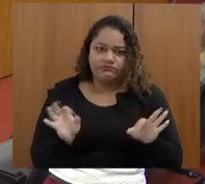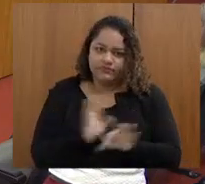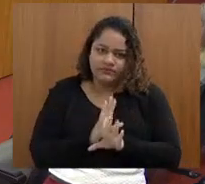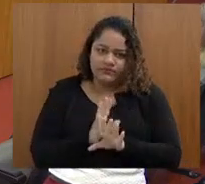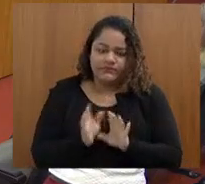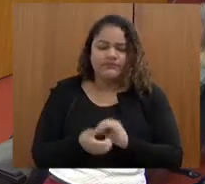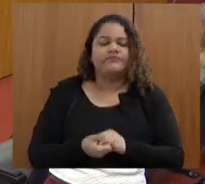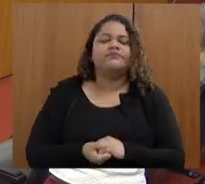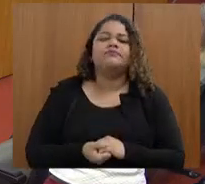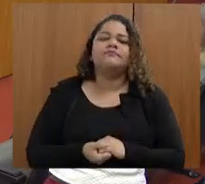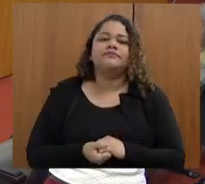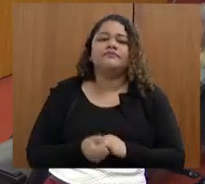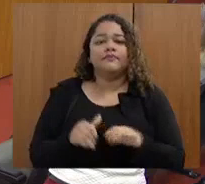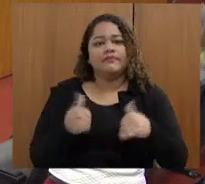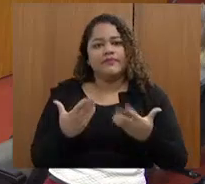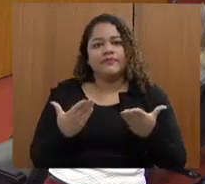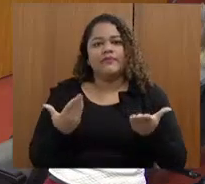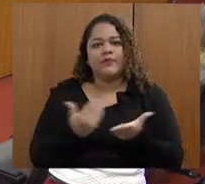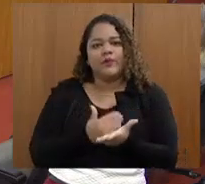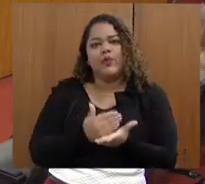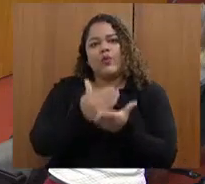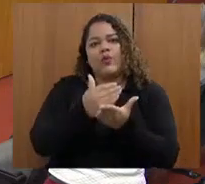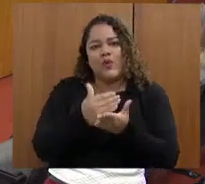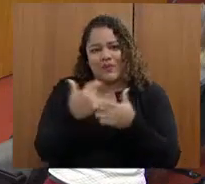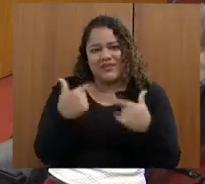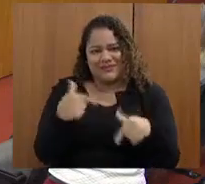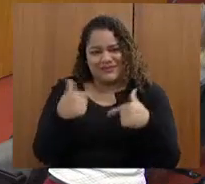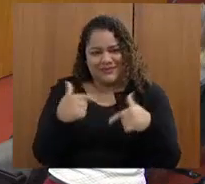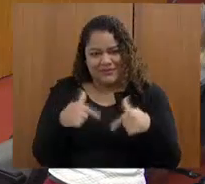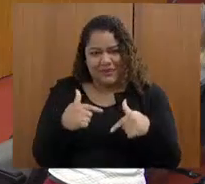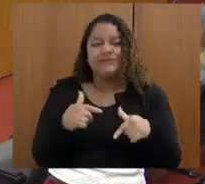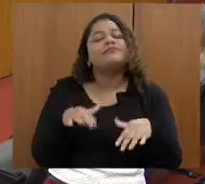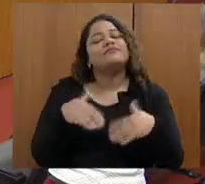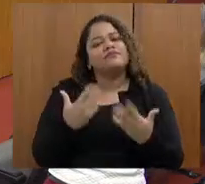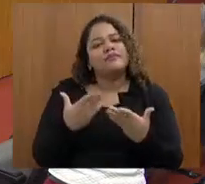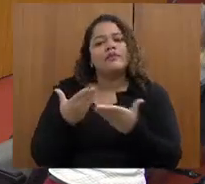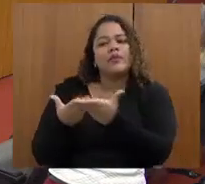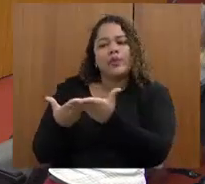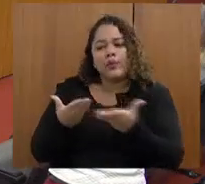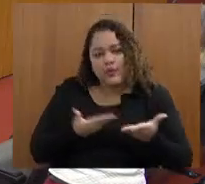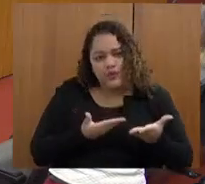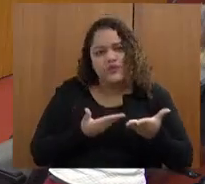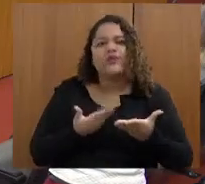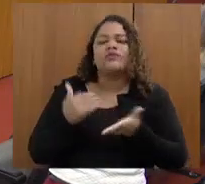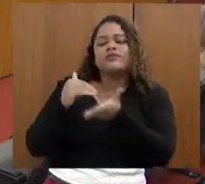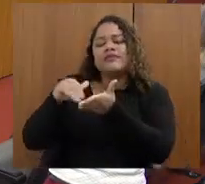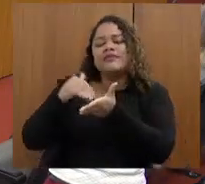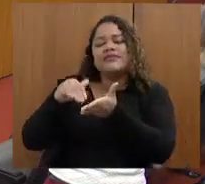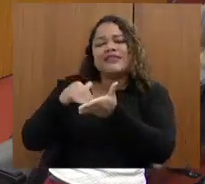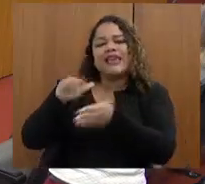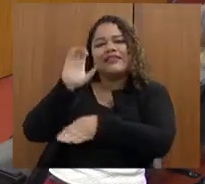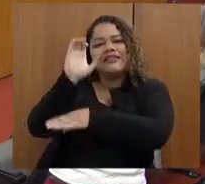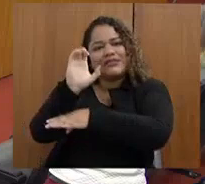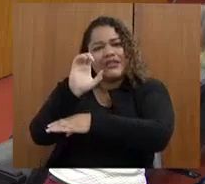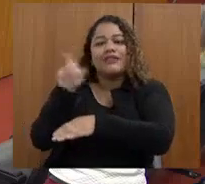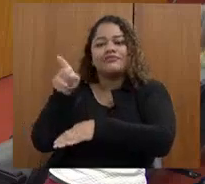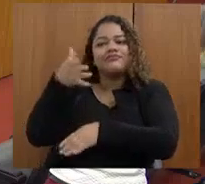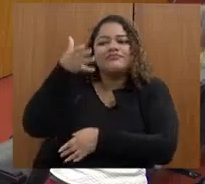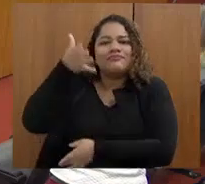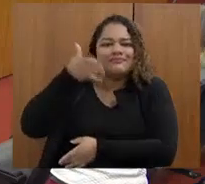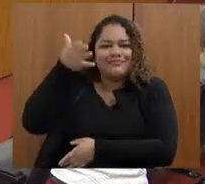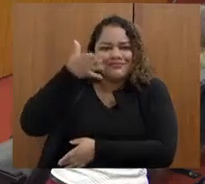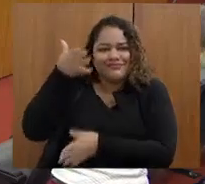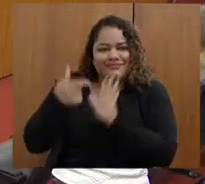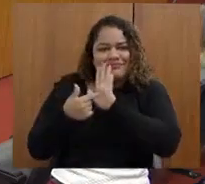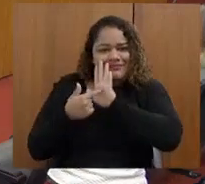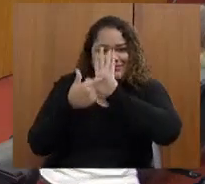nós vamos dar início aos nossos trabalhos convidando secretário de estado para trazer aí a sua apresentação